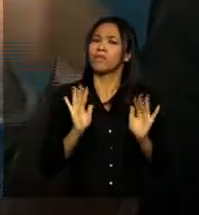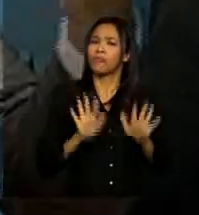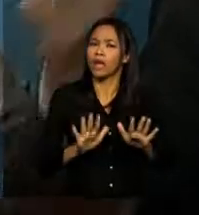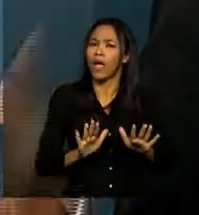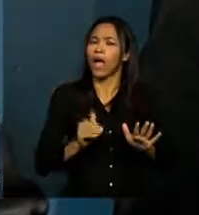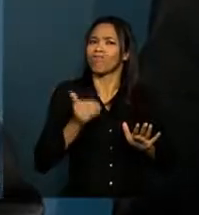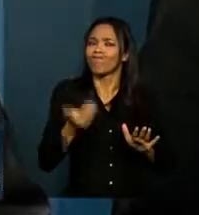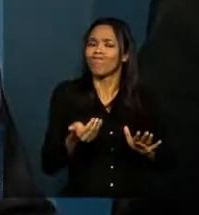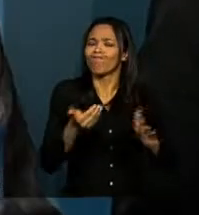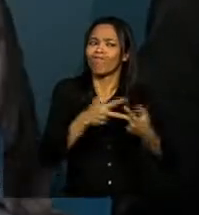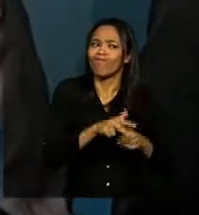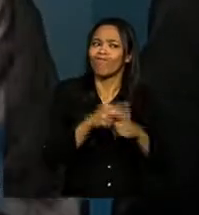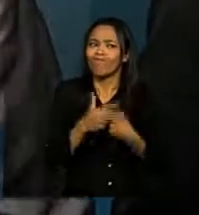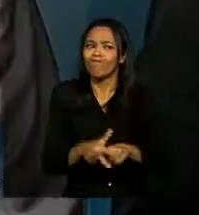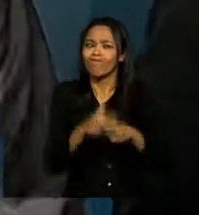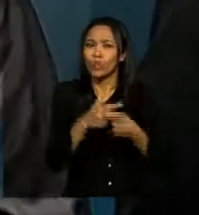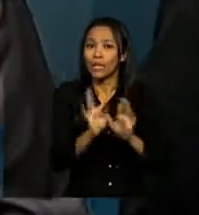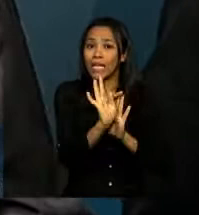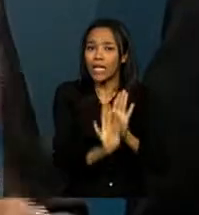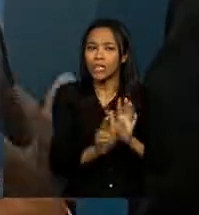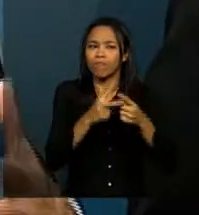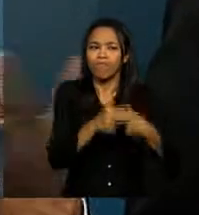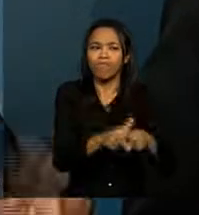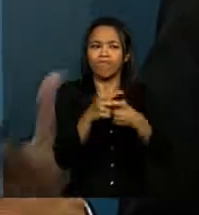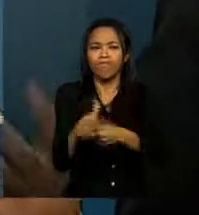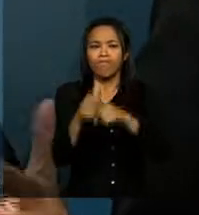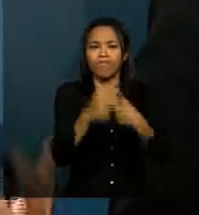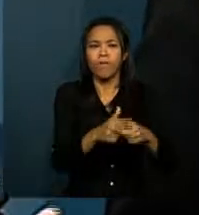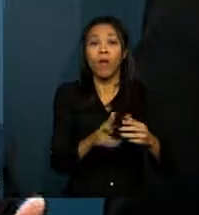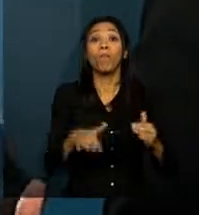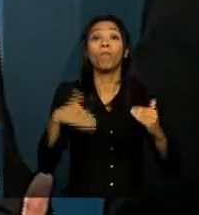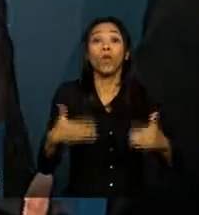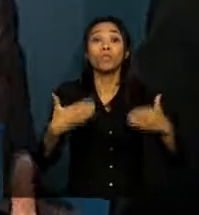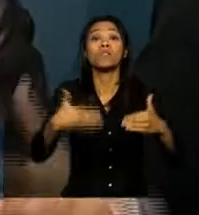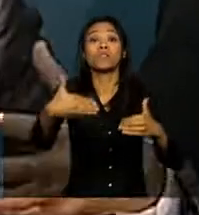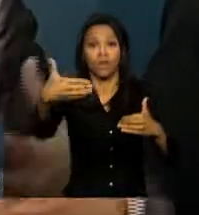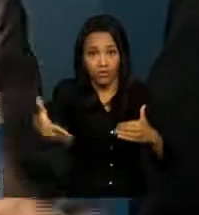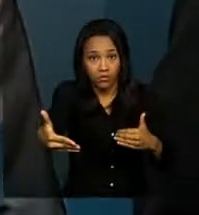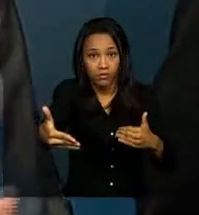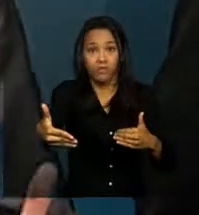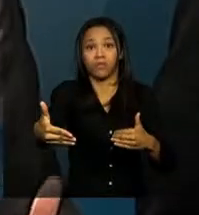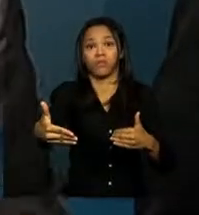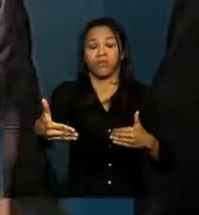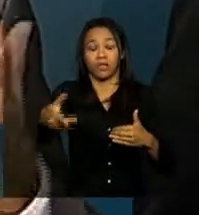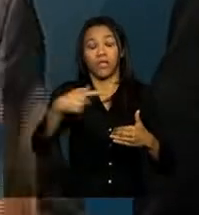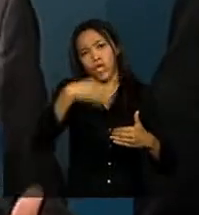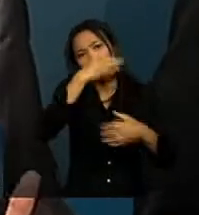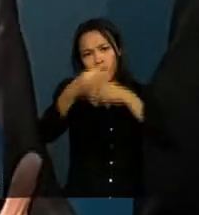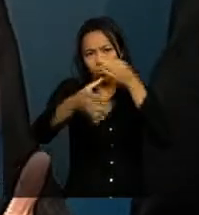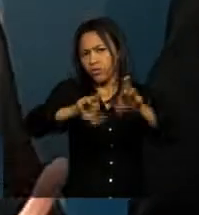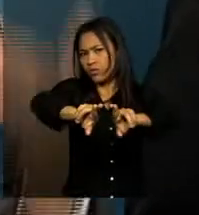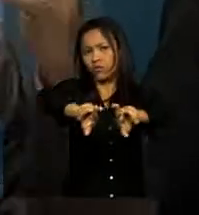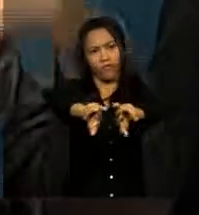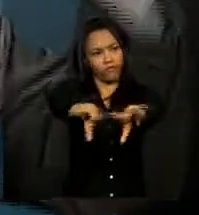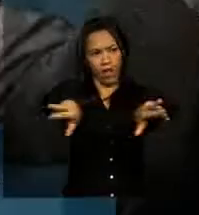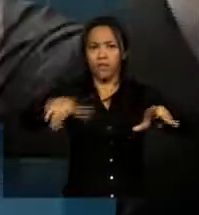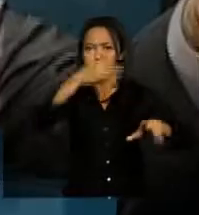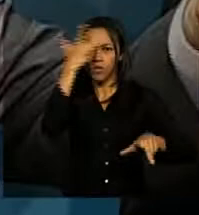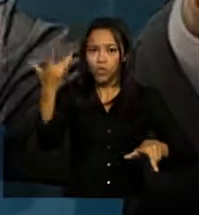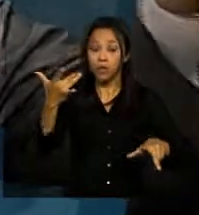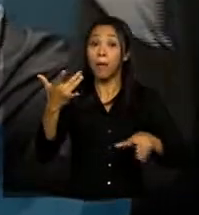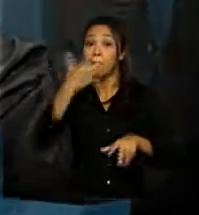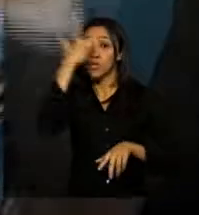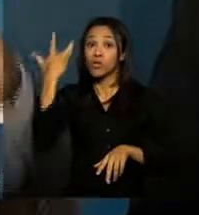próprios interessados sendo ouvidos. Ou seja, esse processo participativo ele leva à evolução de concepções de todos. Daqueles que